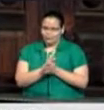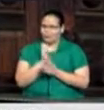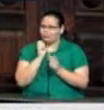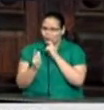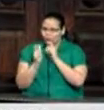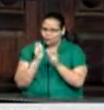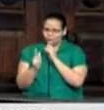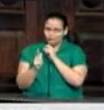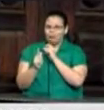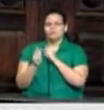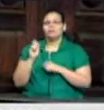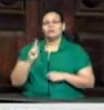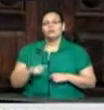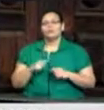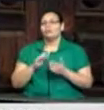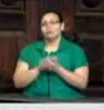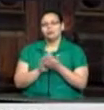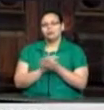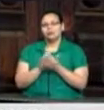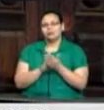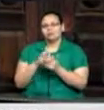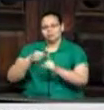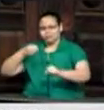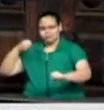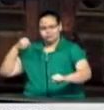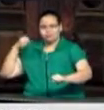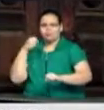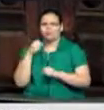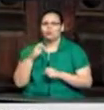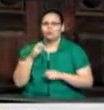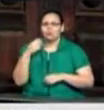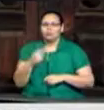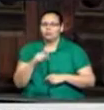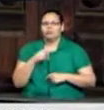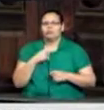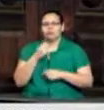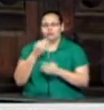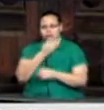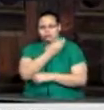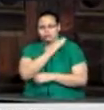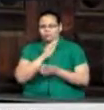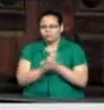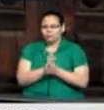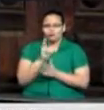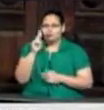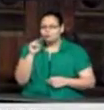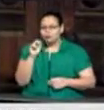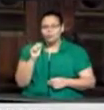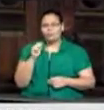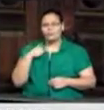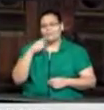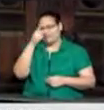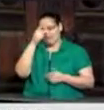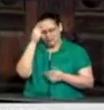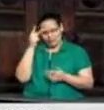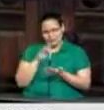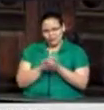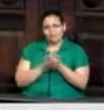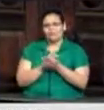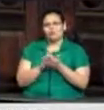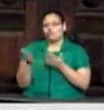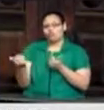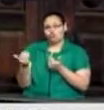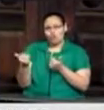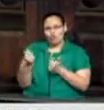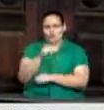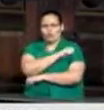ofender, praticar nenhuma agressão, discriminar sob hipótese nenhuma, ninguém, nenhum aluno, nenhum